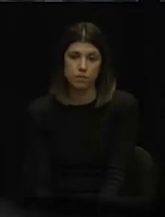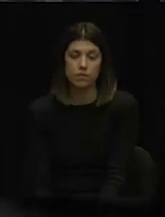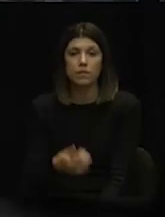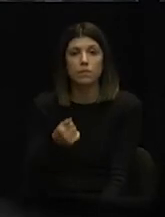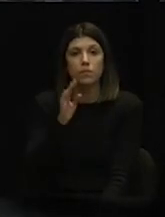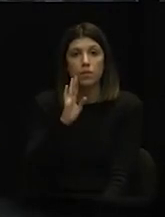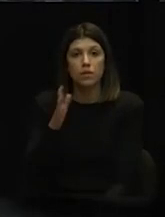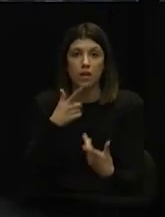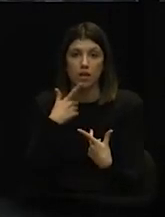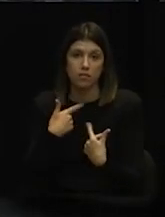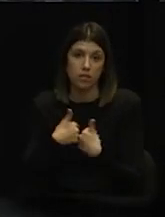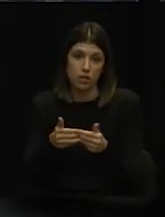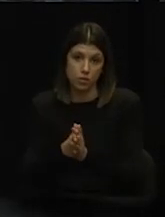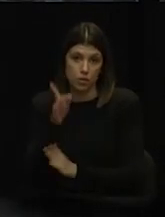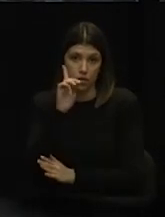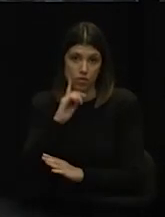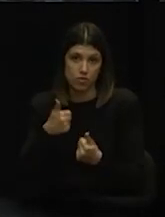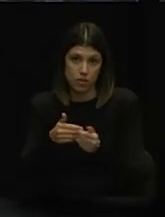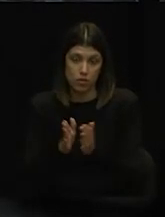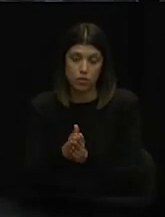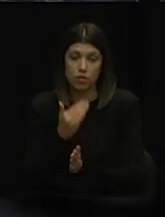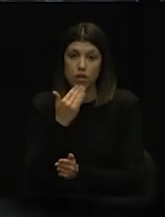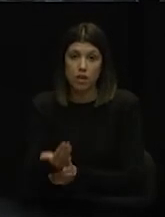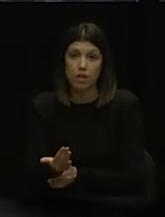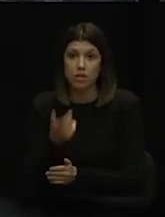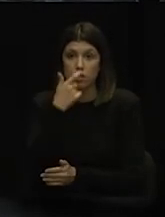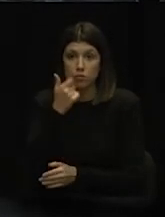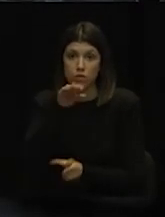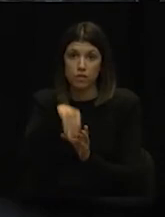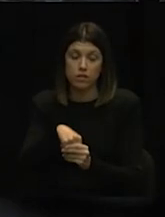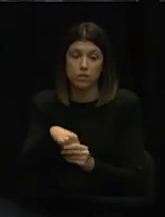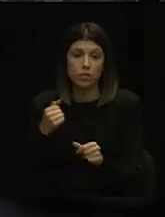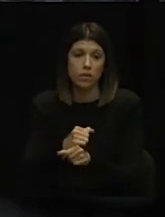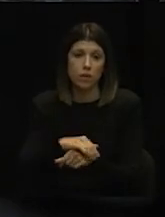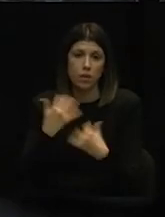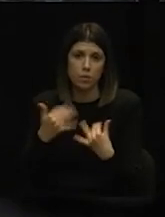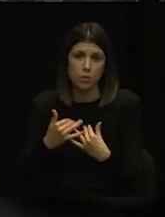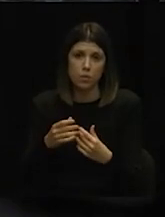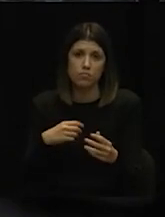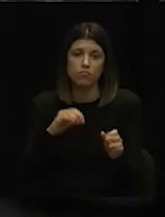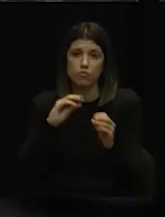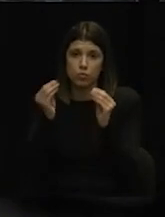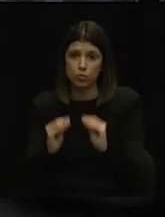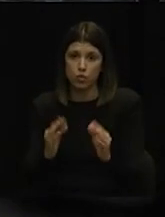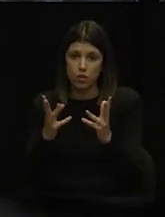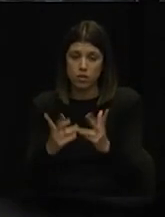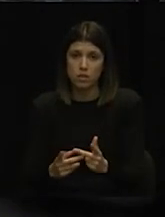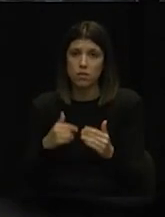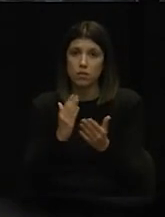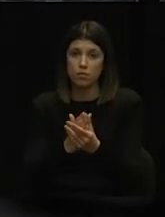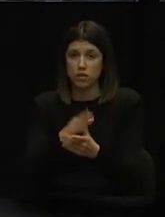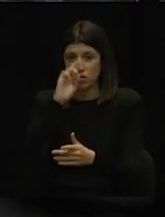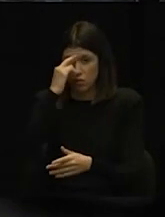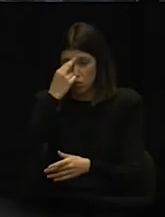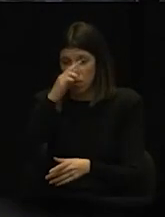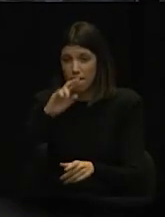Oi boa tarde a todas EA todos começa por agradecer a todas as pessoas envolvidas melhor no trabalho na construção deste orçamento é um processo dure muito